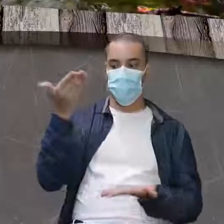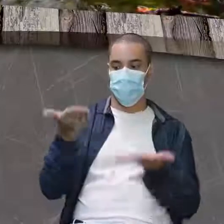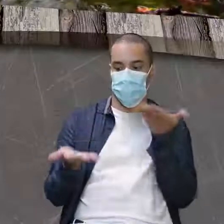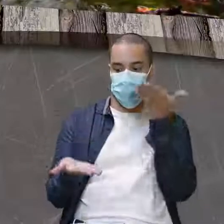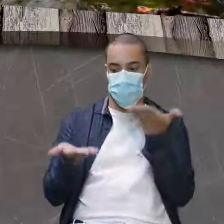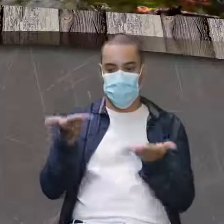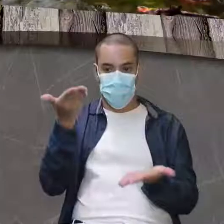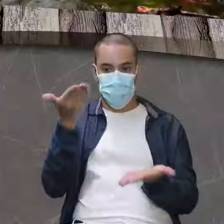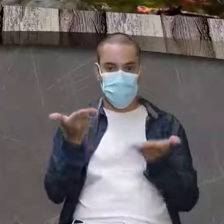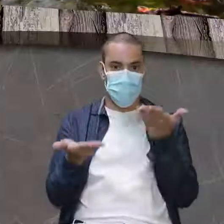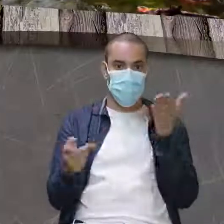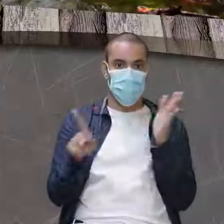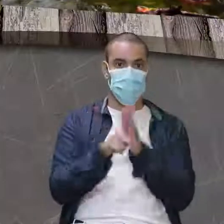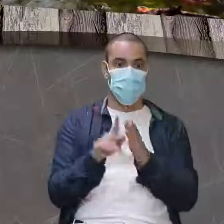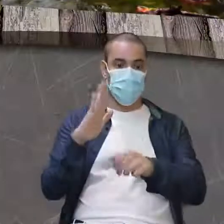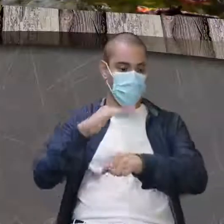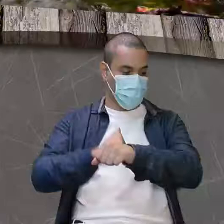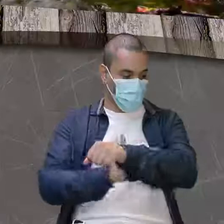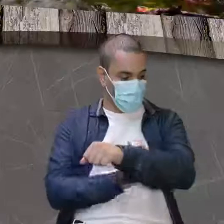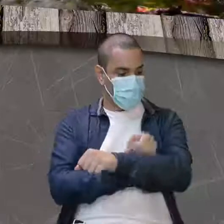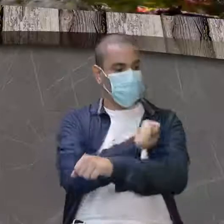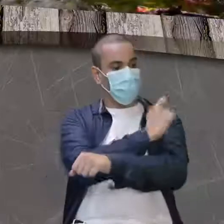deste ecossistema.